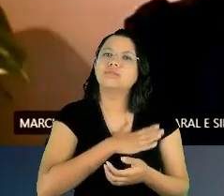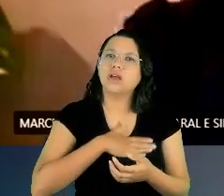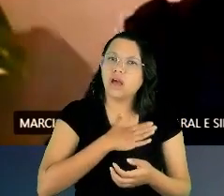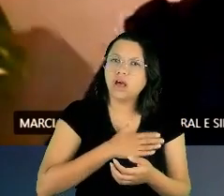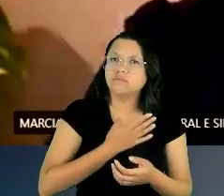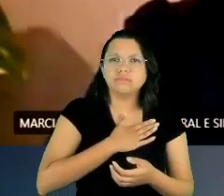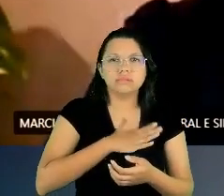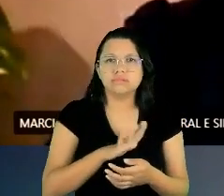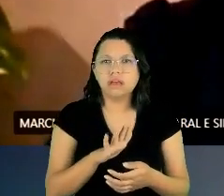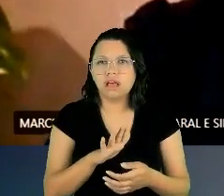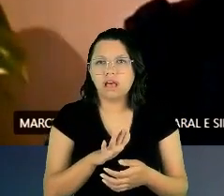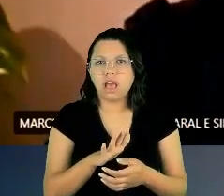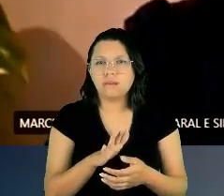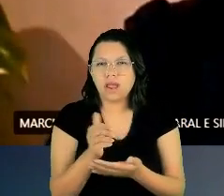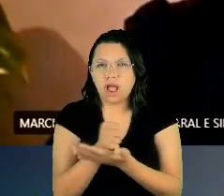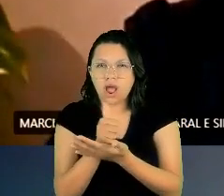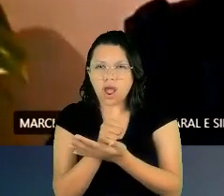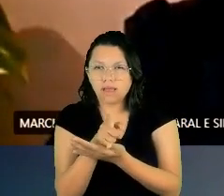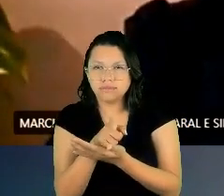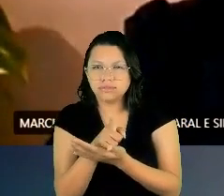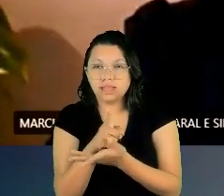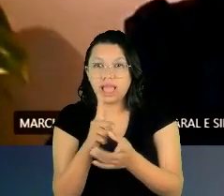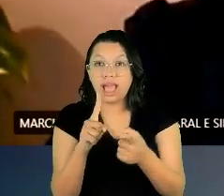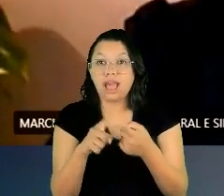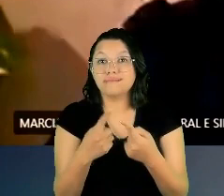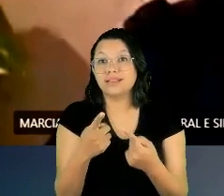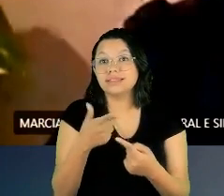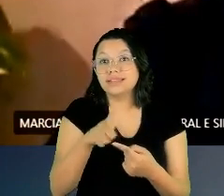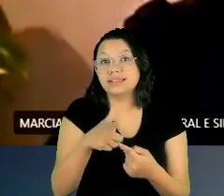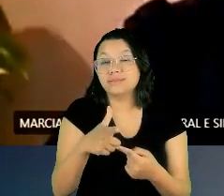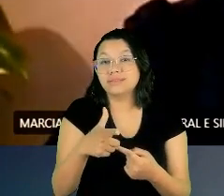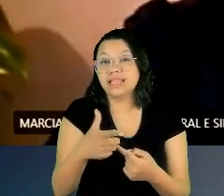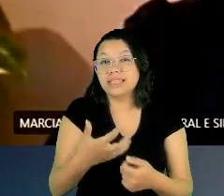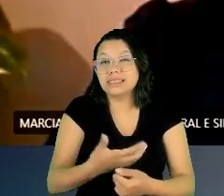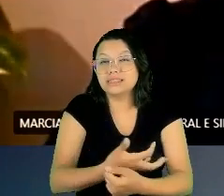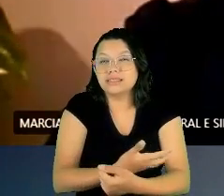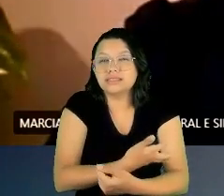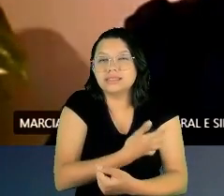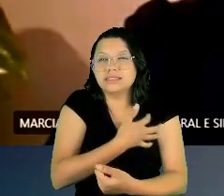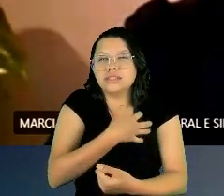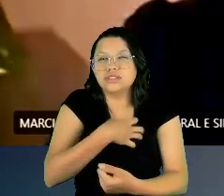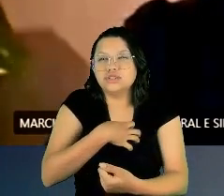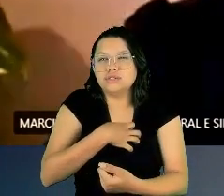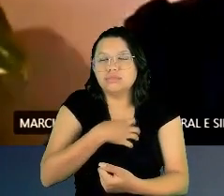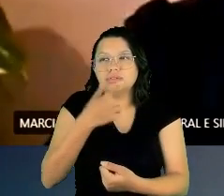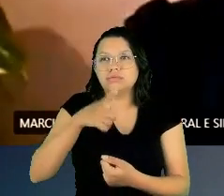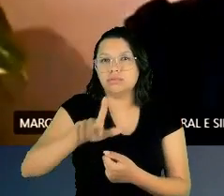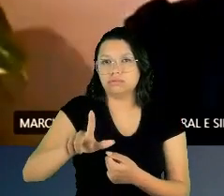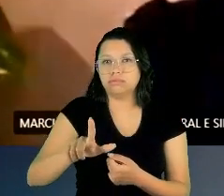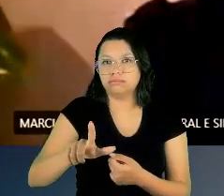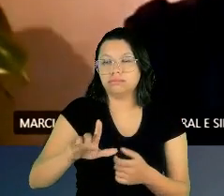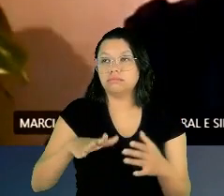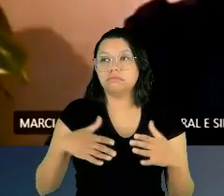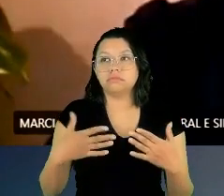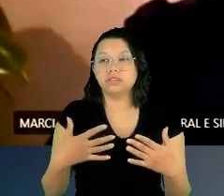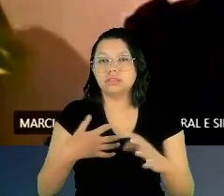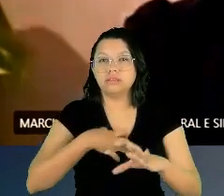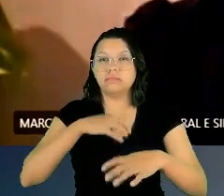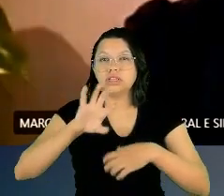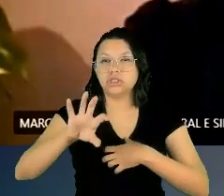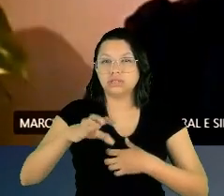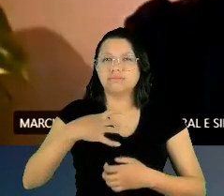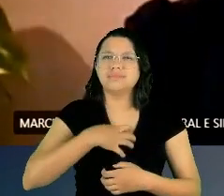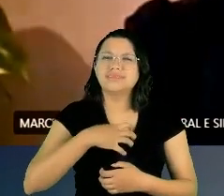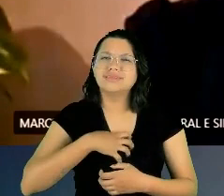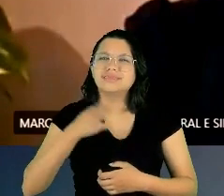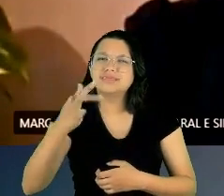você quer, o que você gosta, o que você não gosta, para poder te manipular. Só que ele não tem sentimentos pelo outro. Então, a empatia